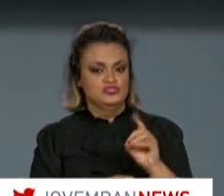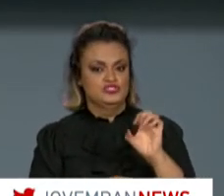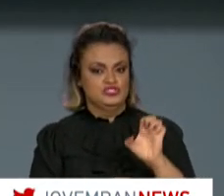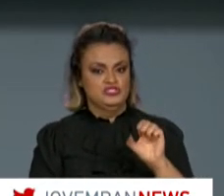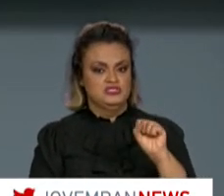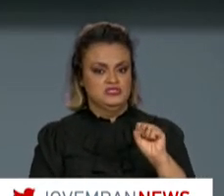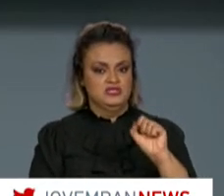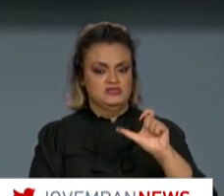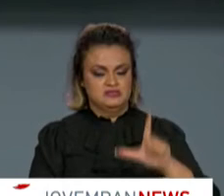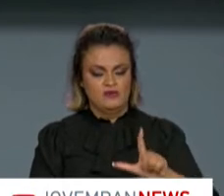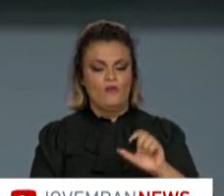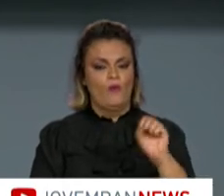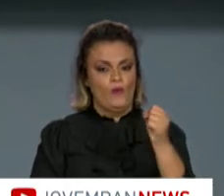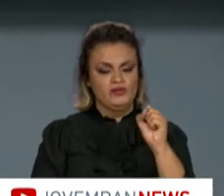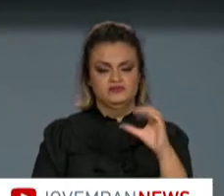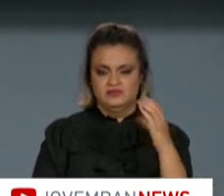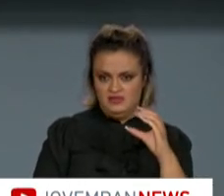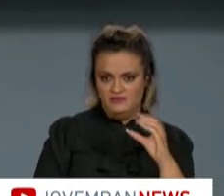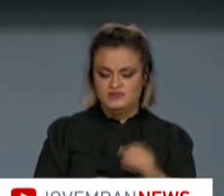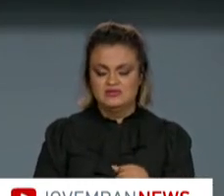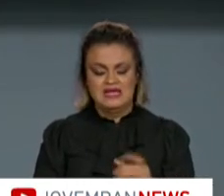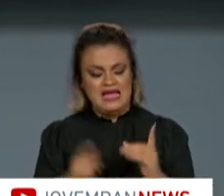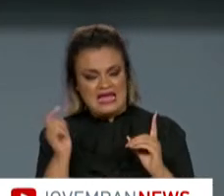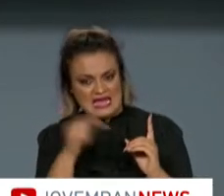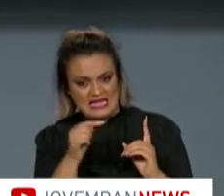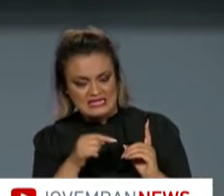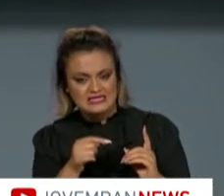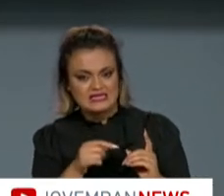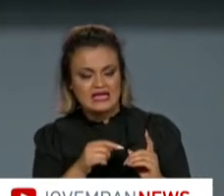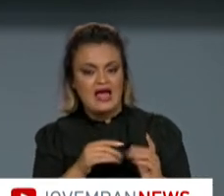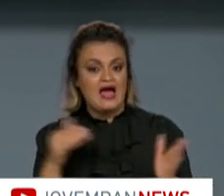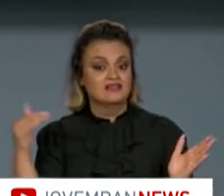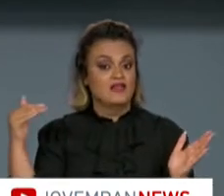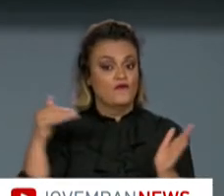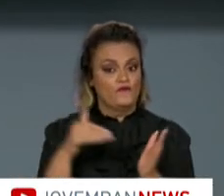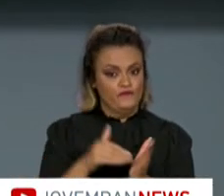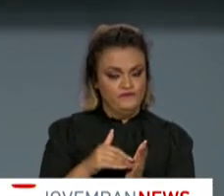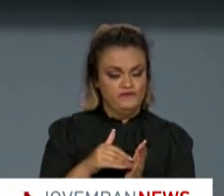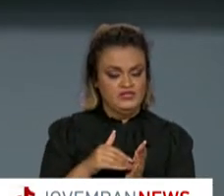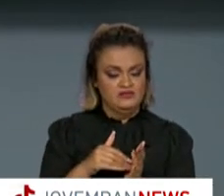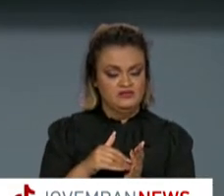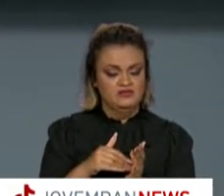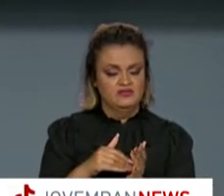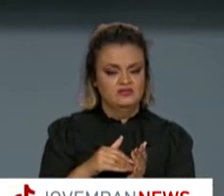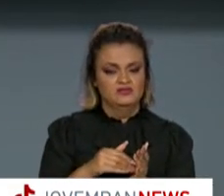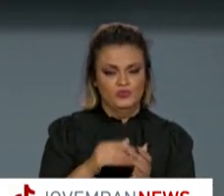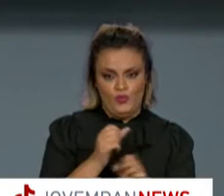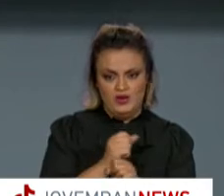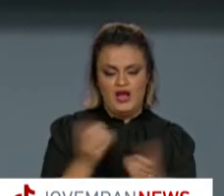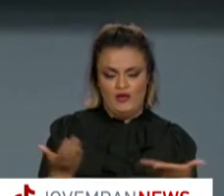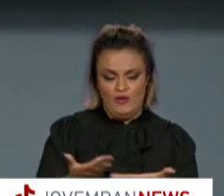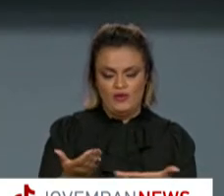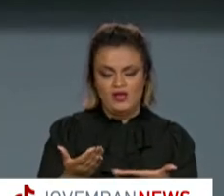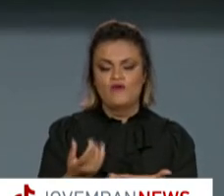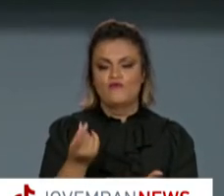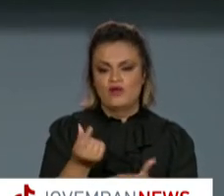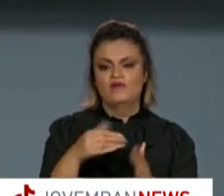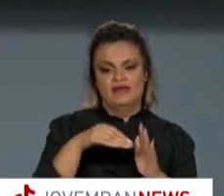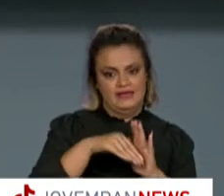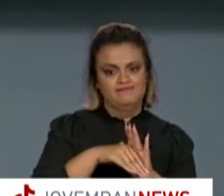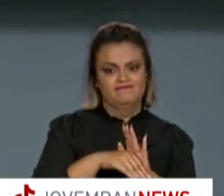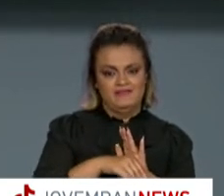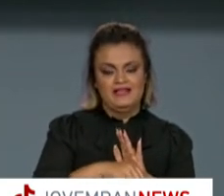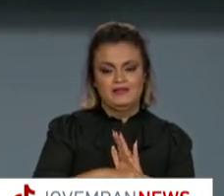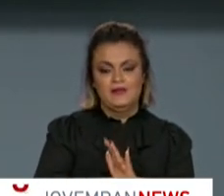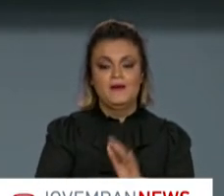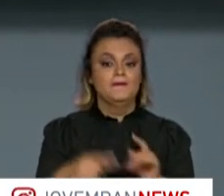8 centavos. Lembrando que o diesel ele está desonerado até o final do ano. Portanto, o preço do diesel deve cair,